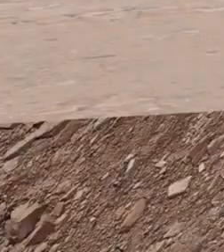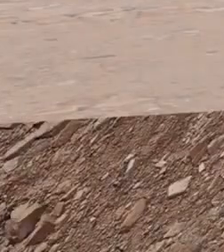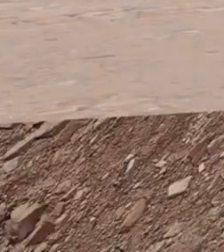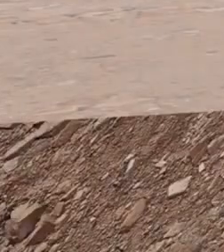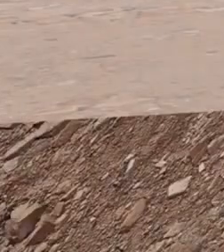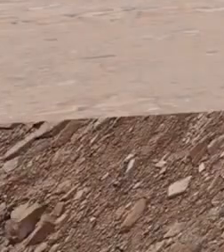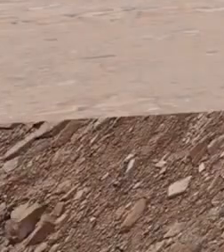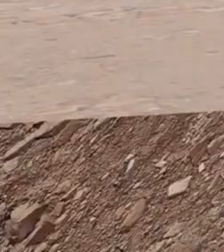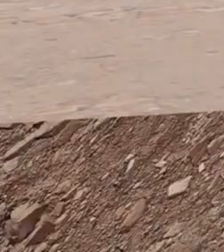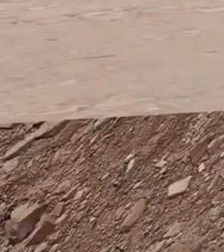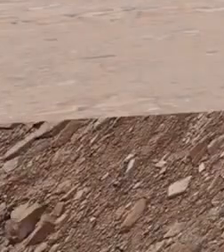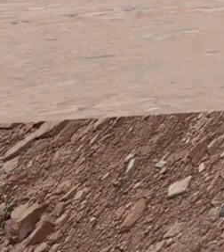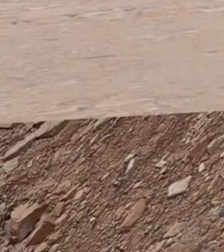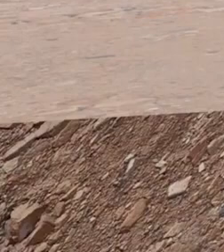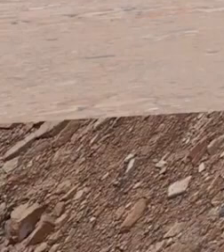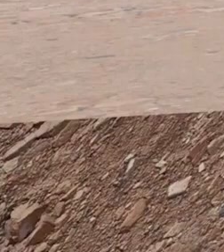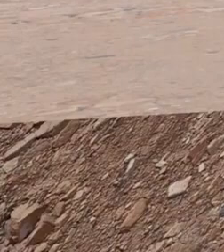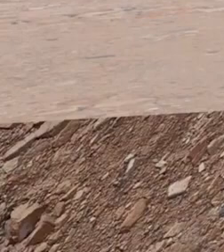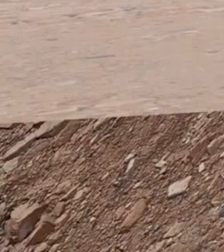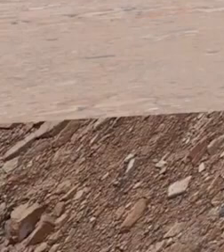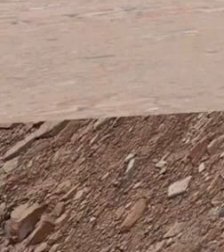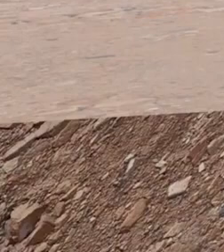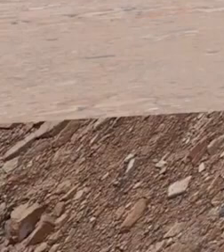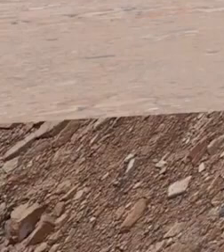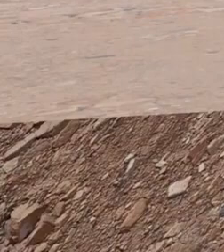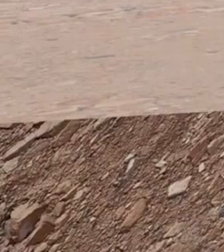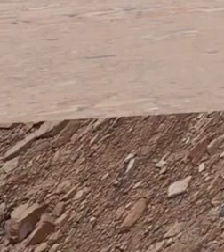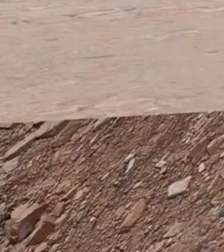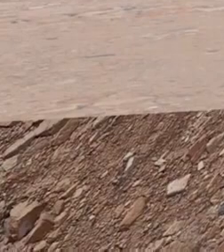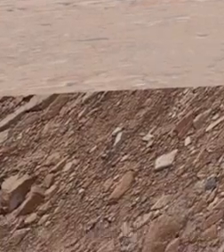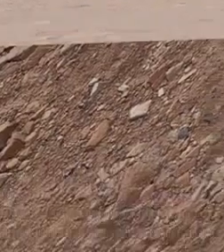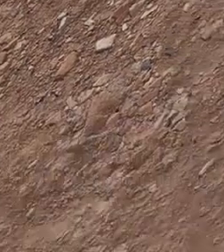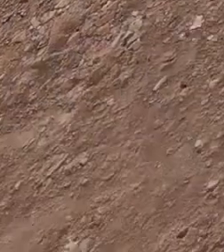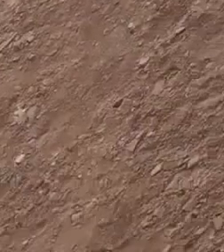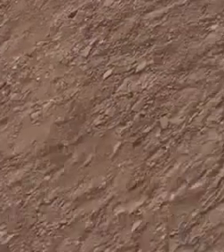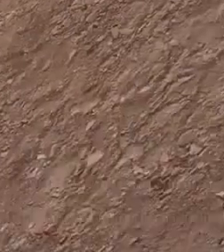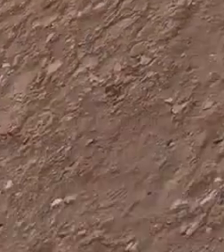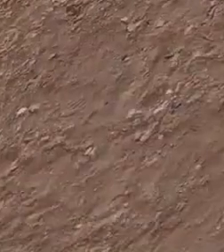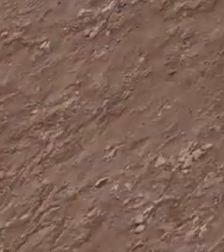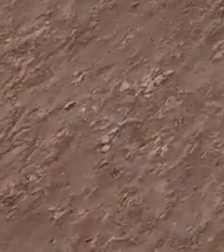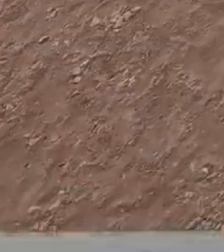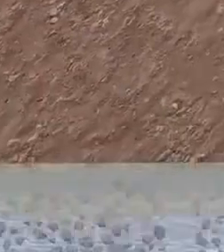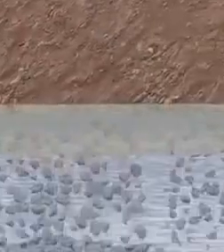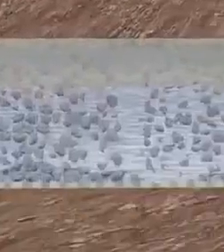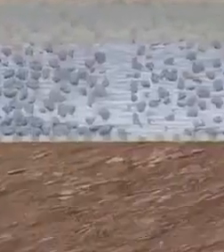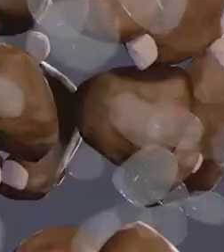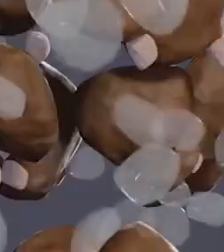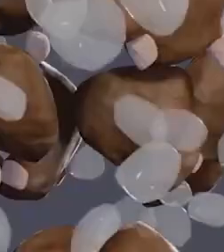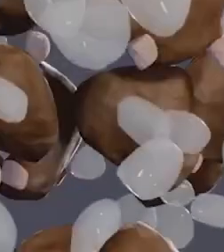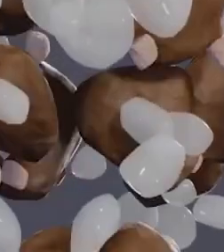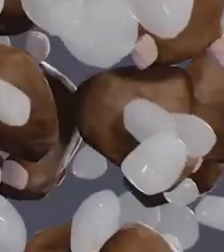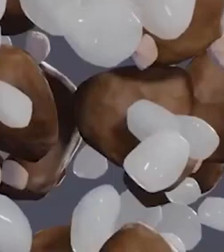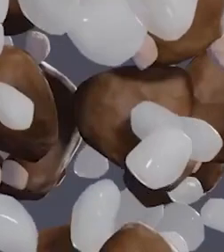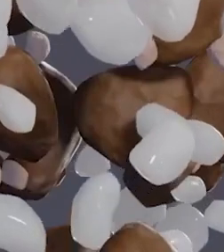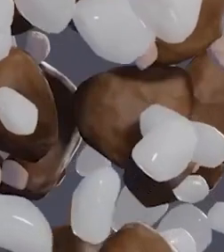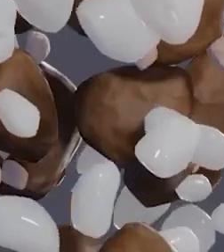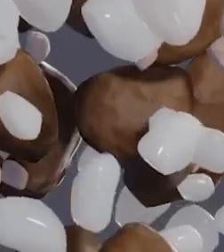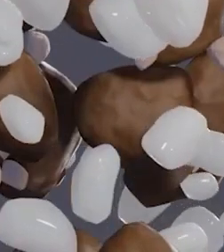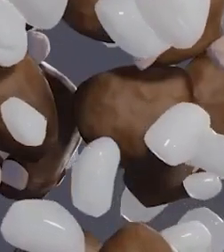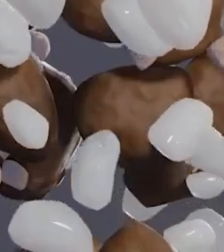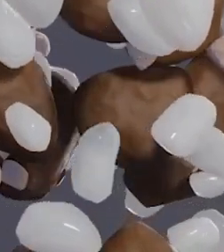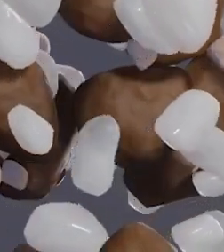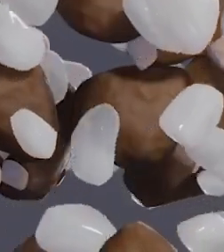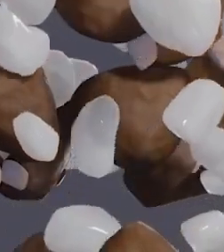ponto de percolação na trincheira. Os resultados indicaram que o material injetado preencheu 100% dos